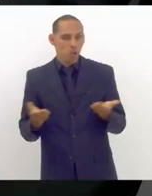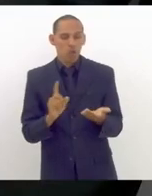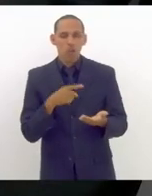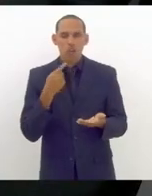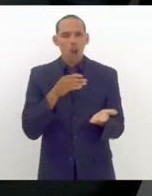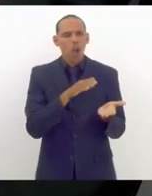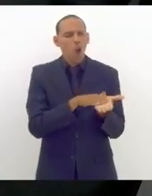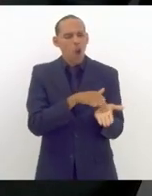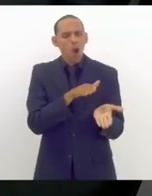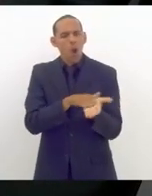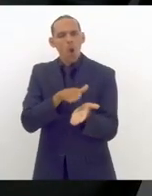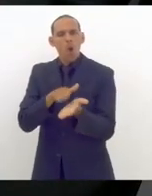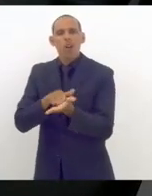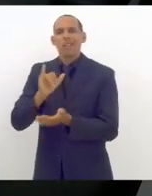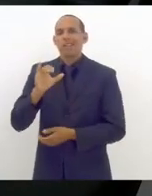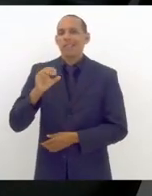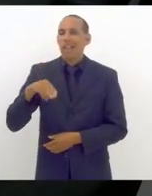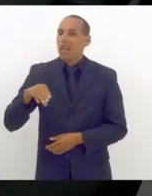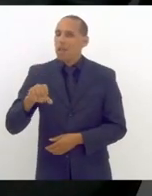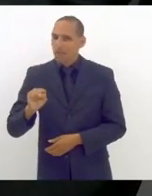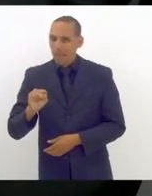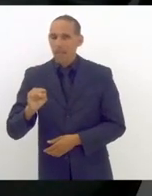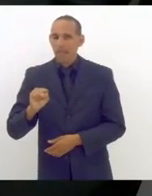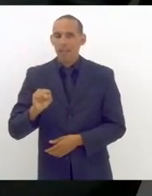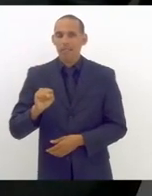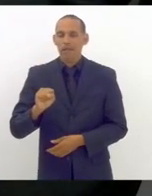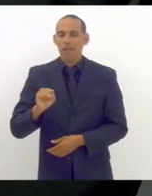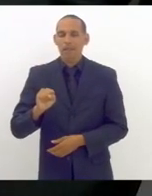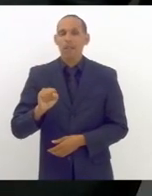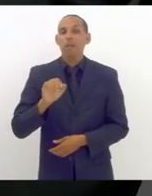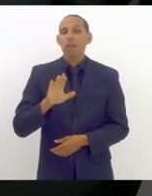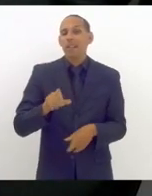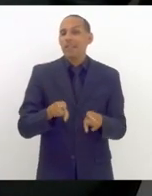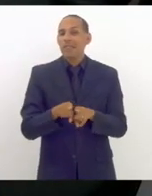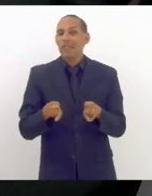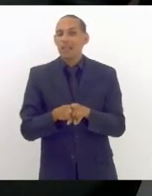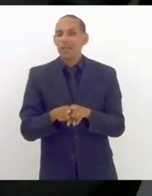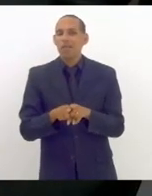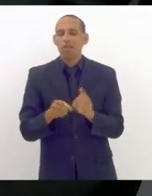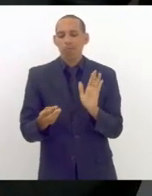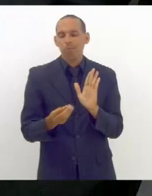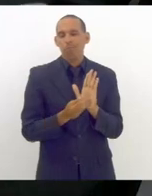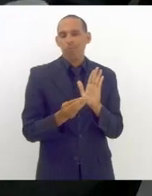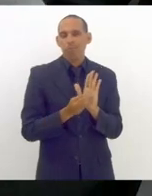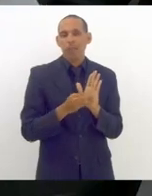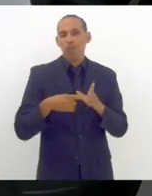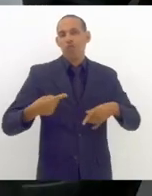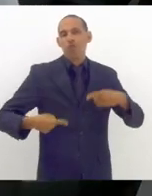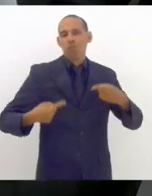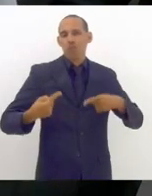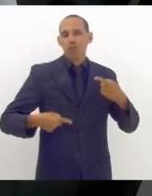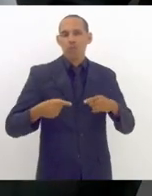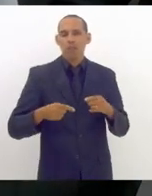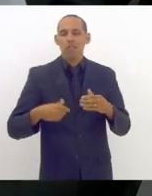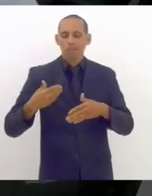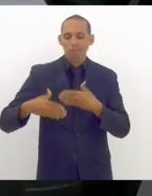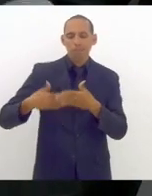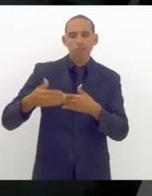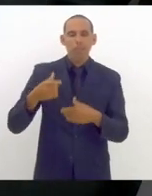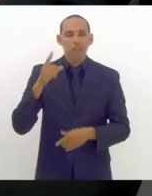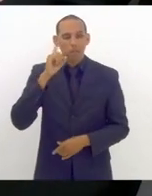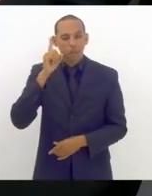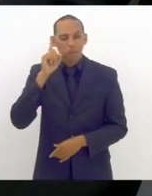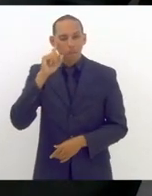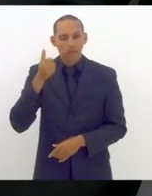cobrando sim o ICMS sobre a tocha E isso também está na discussão que vai acontecer nos próximos 120 dias